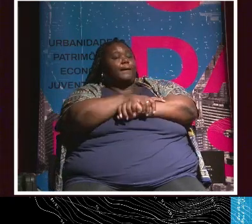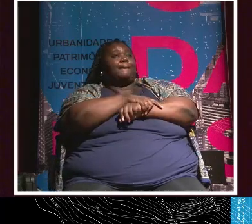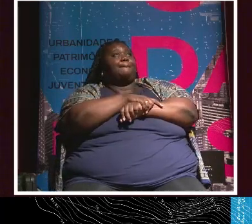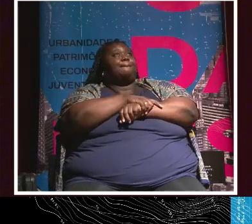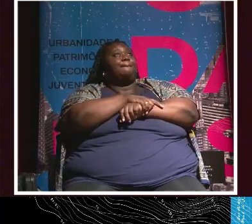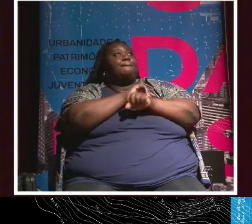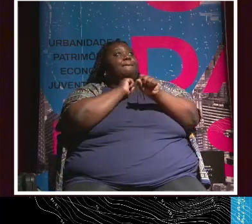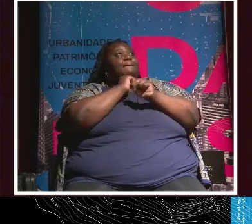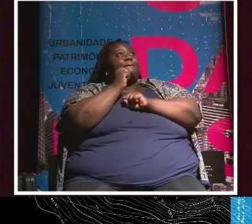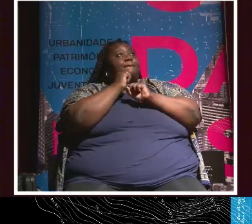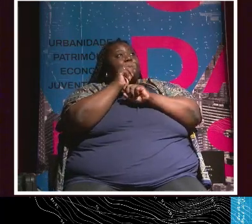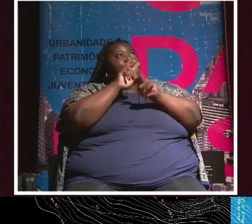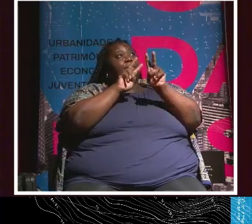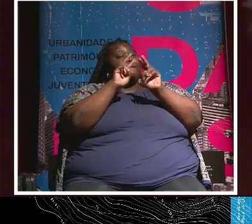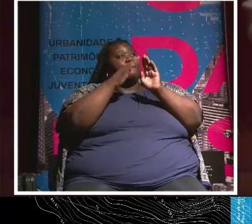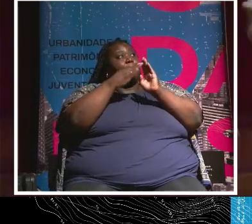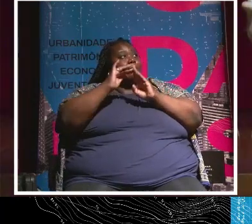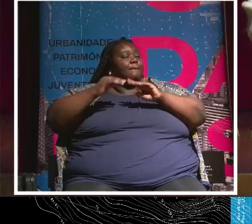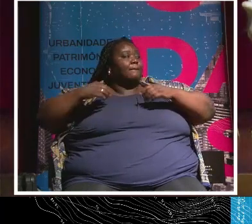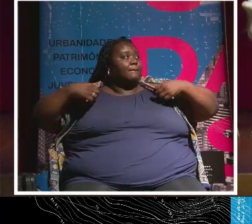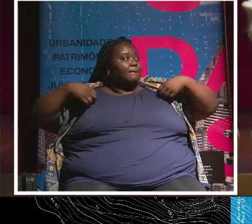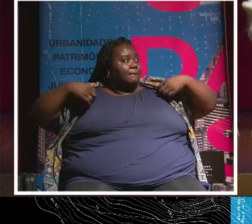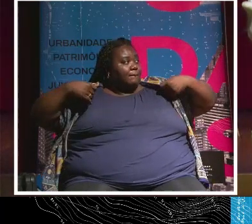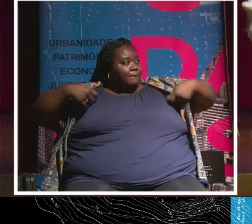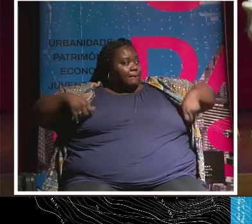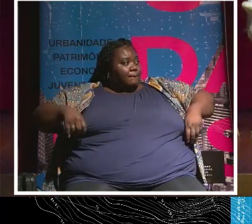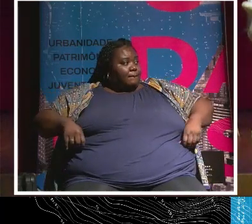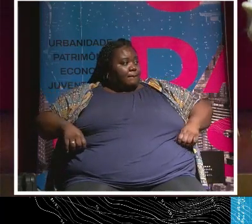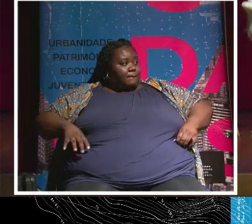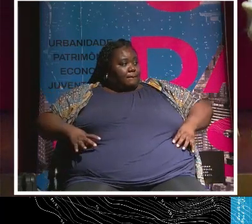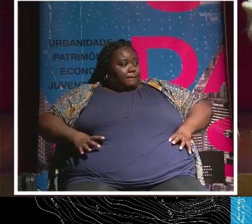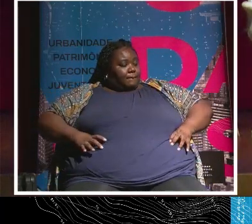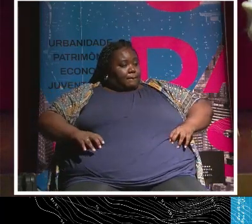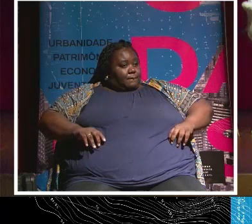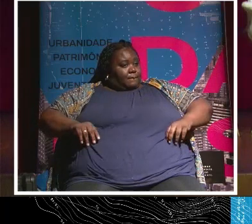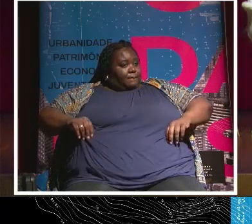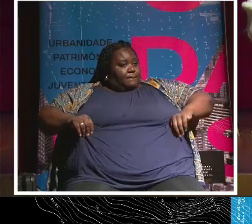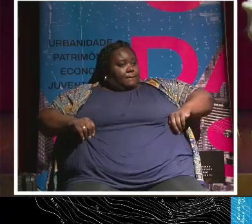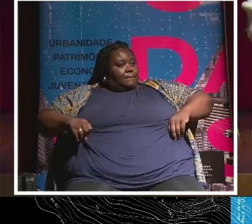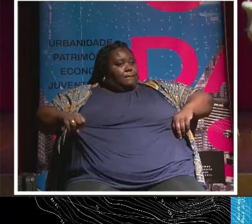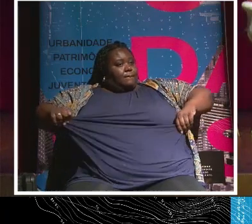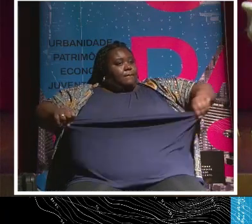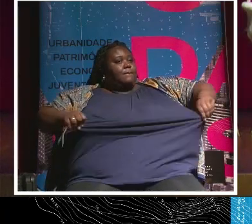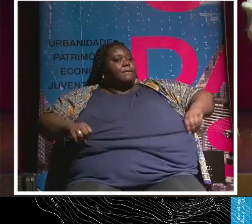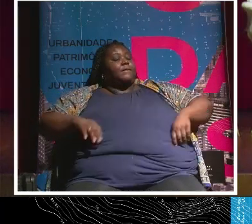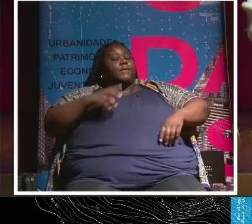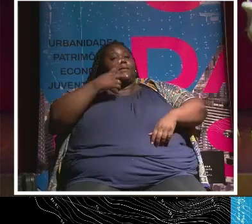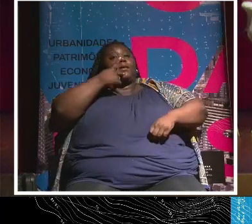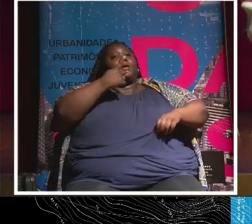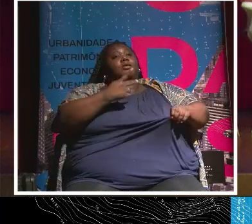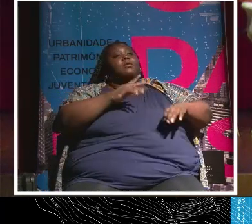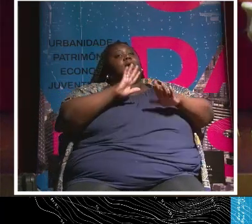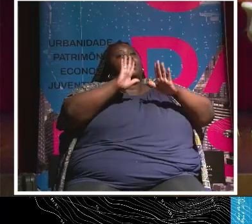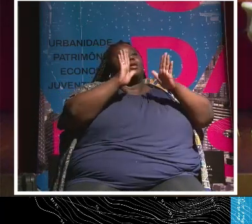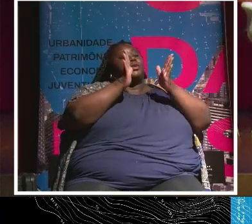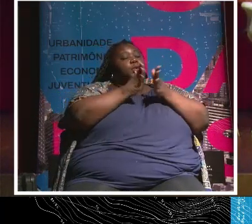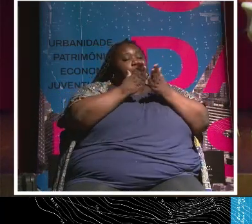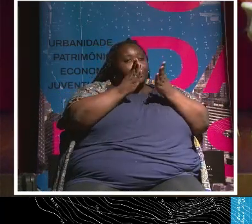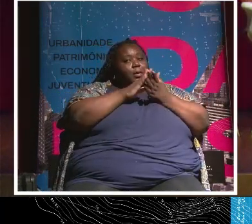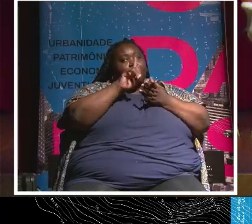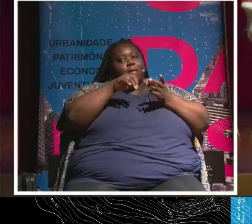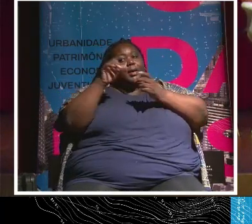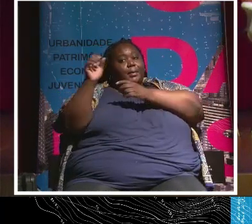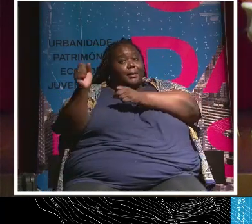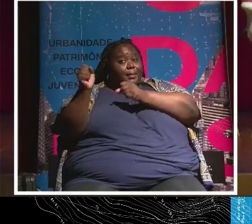construíram o Observatório de Favelas, que fazem essa tradução, né, do carência para potência, quando estão falando de favela. São duas